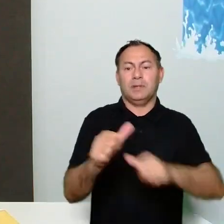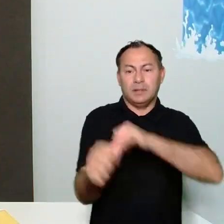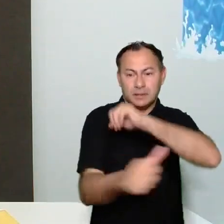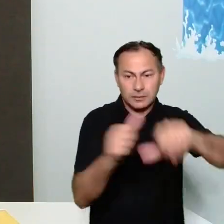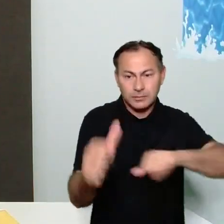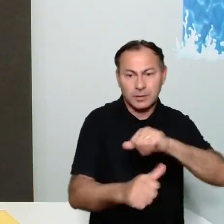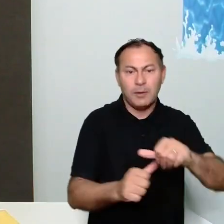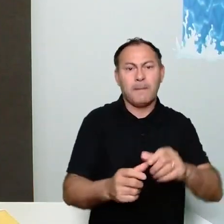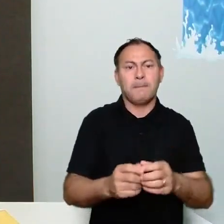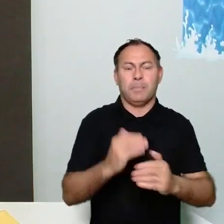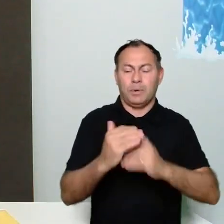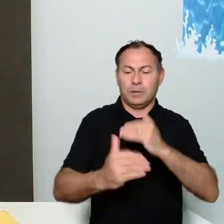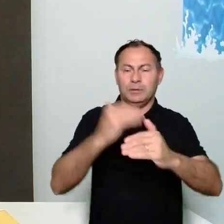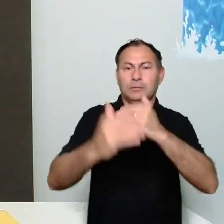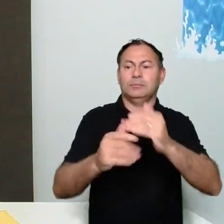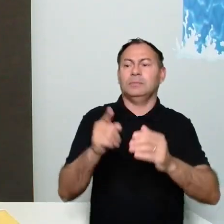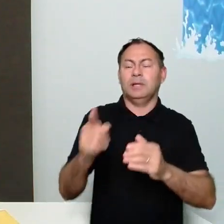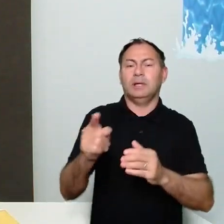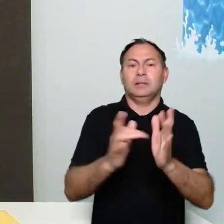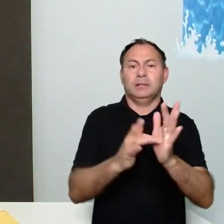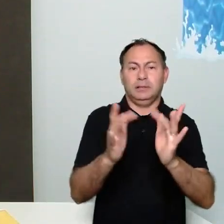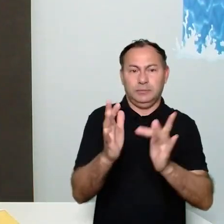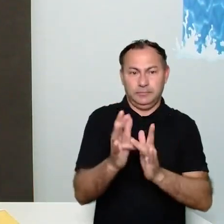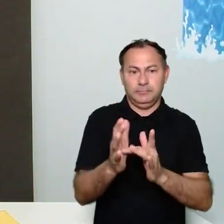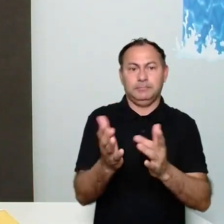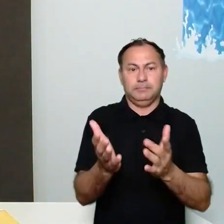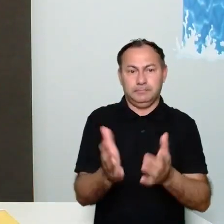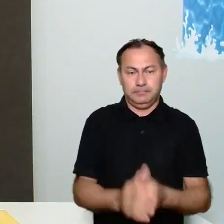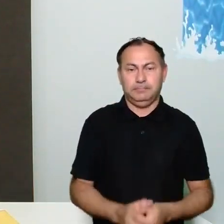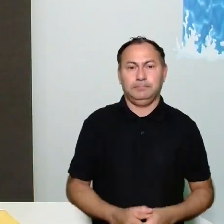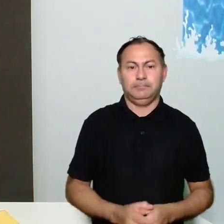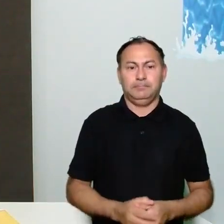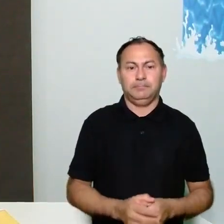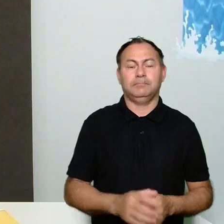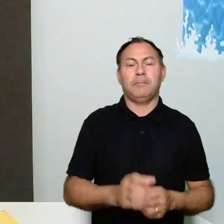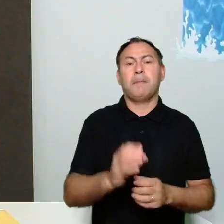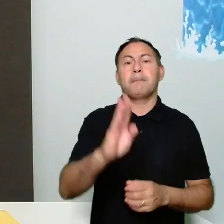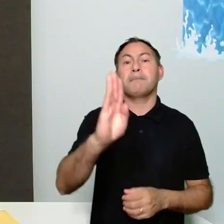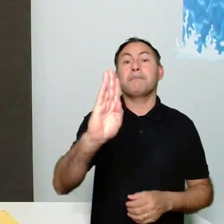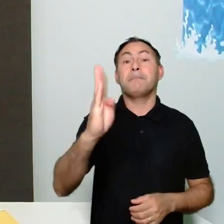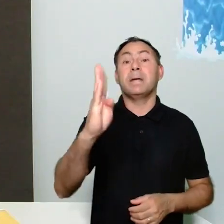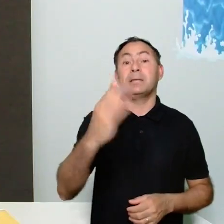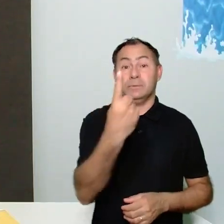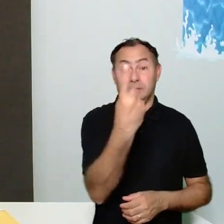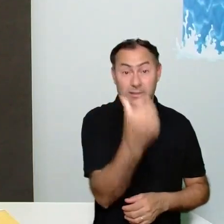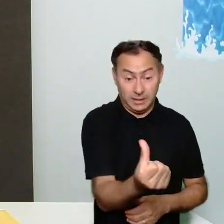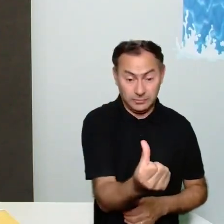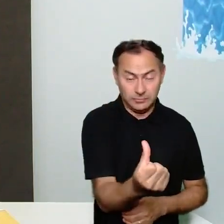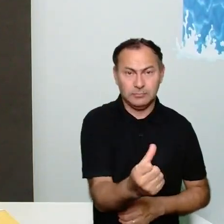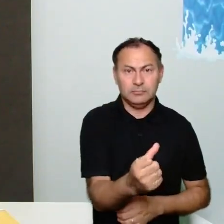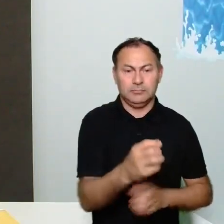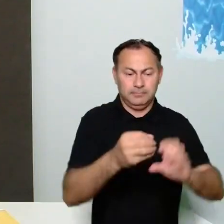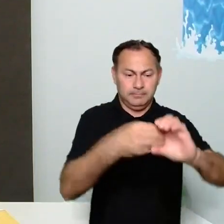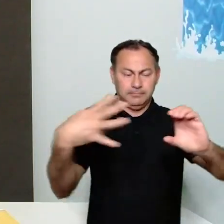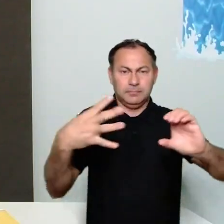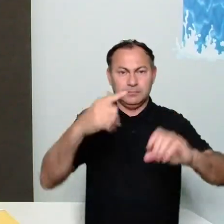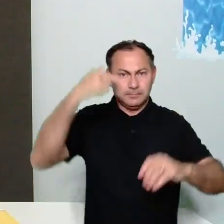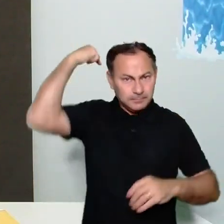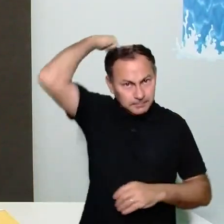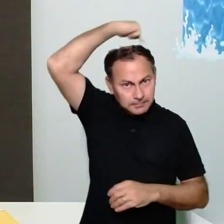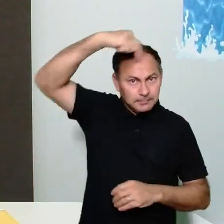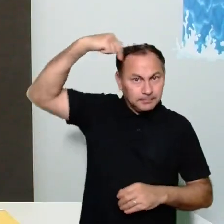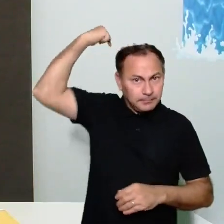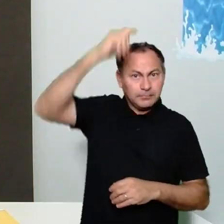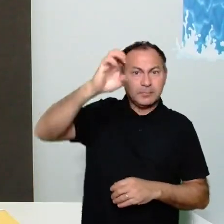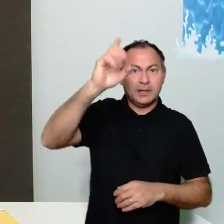a transformação progressiva nele, para Bento, a característica